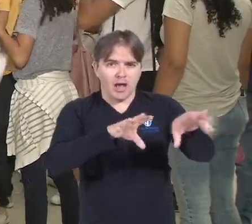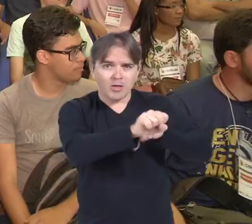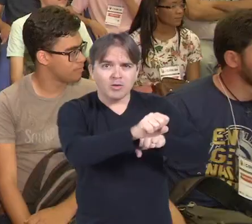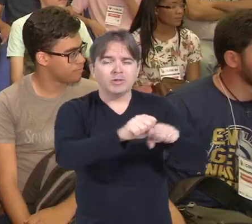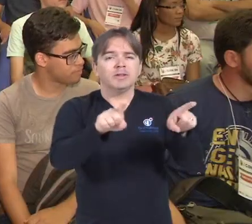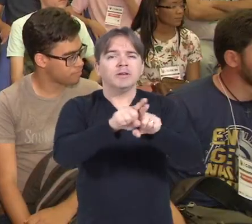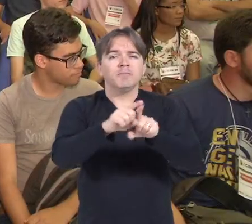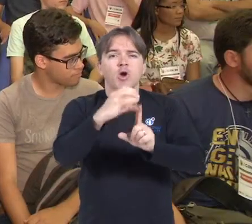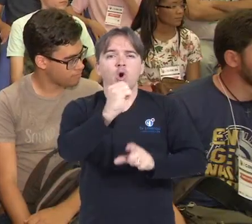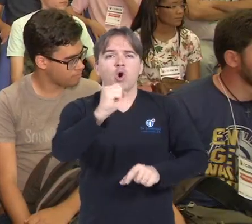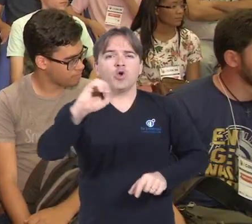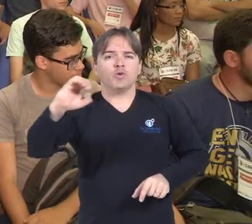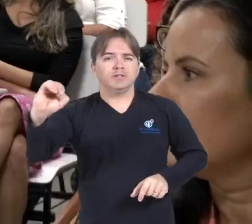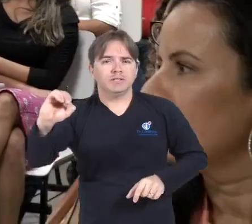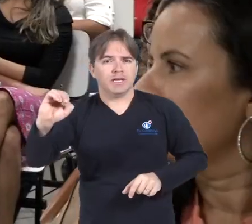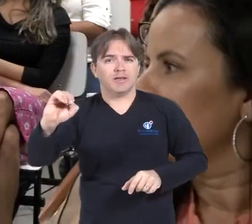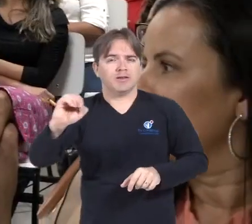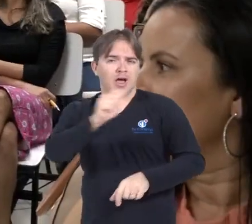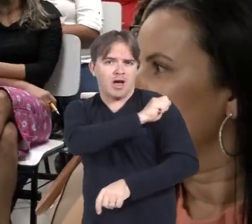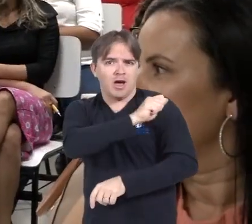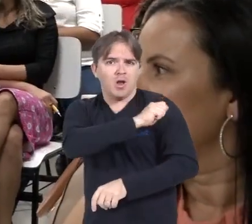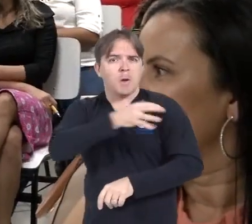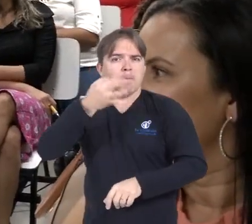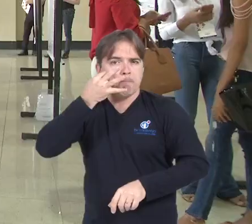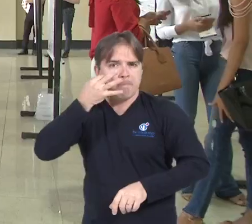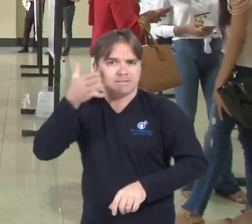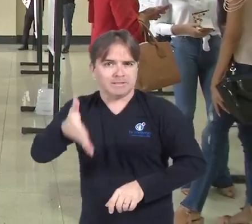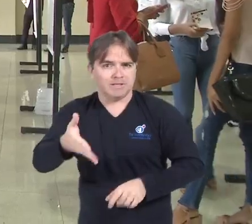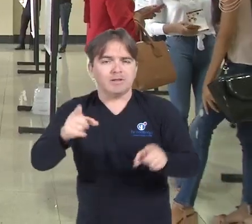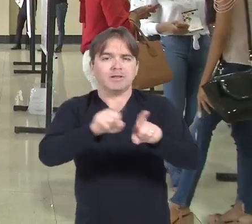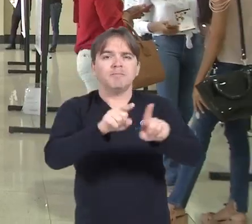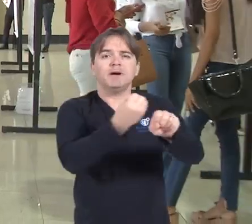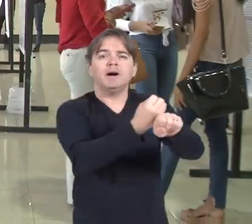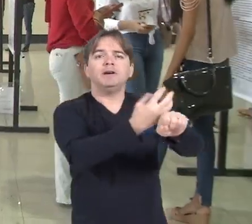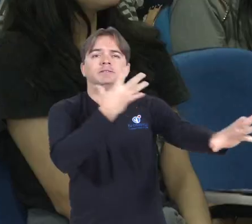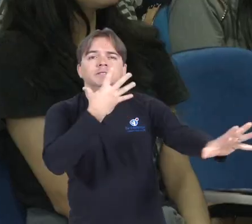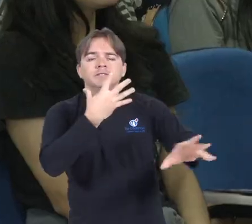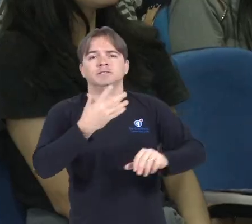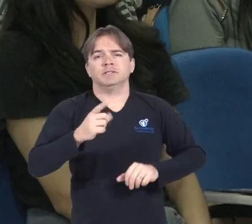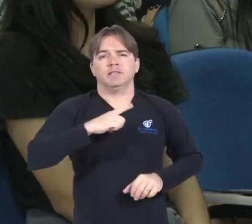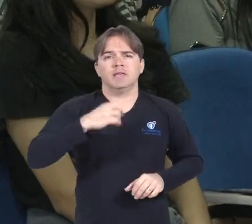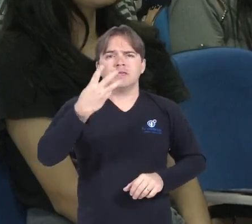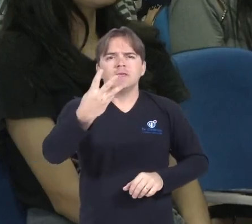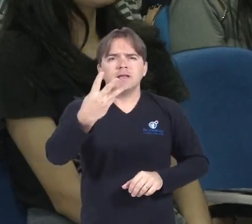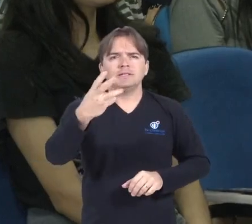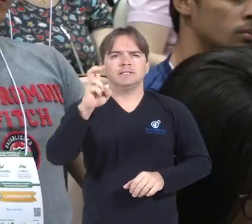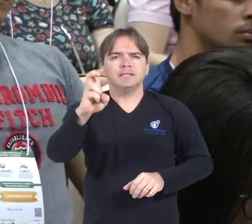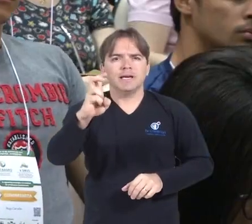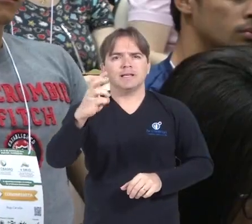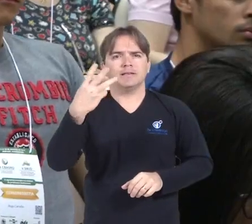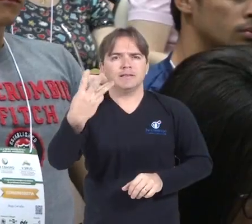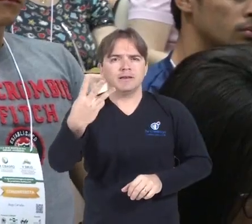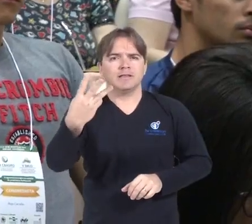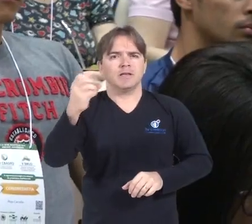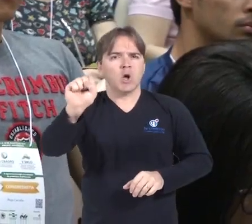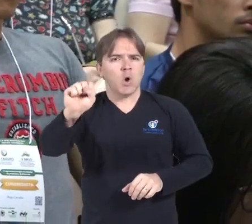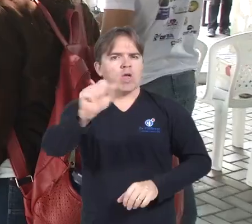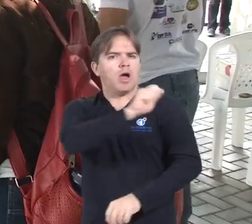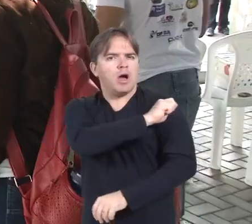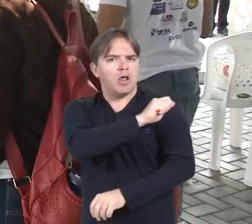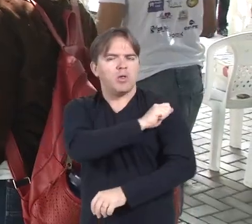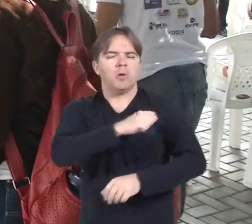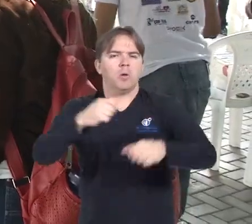e 800 de pós-graduação na modalidade presencial. E na modalidade à distância, há